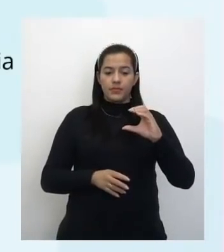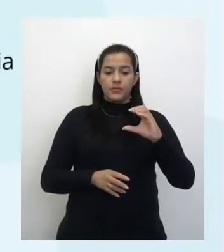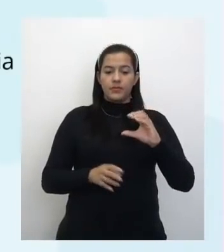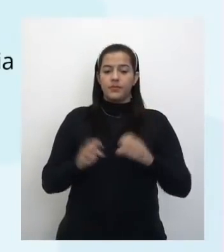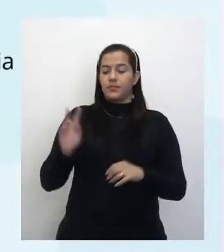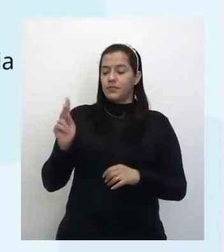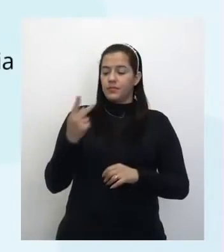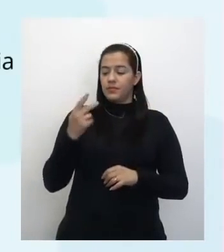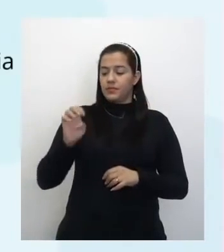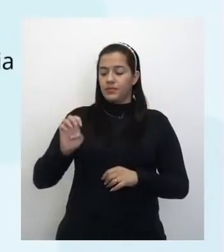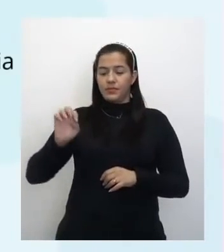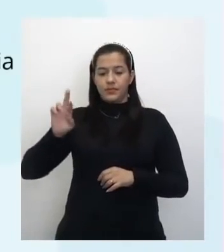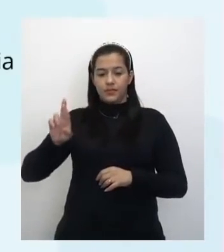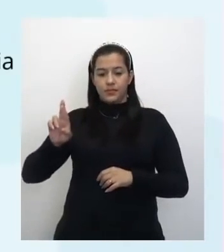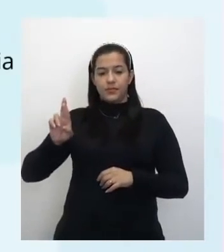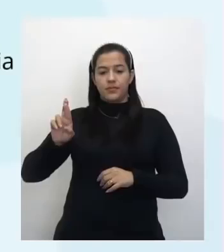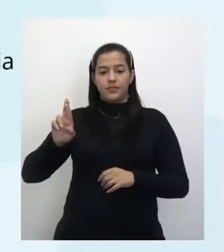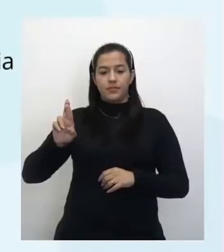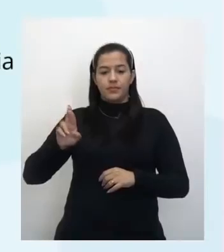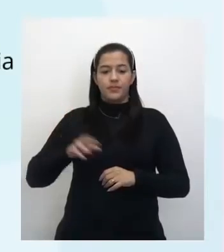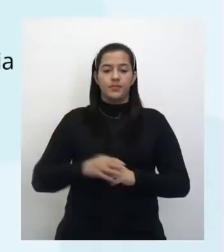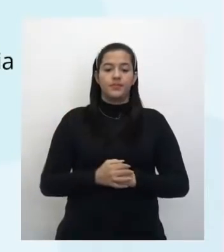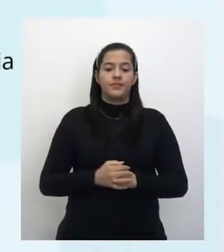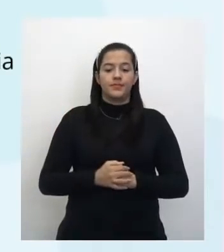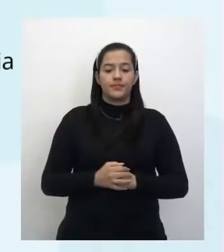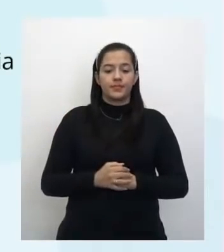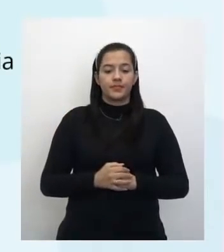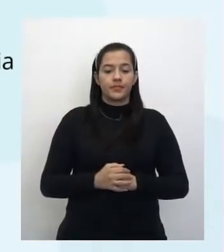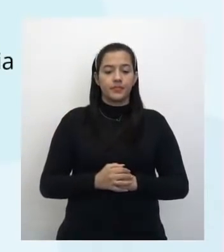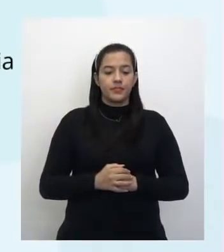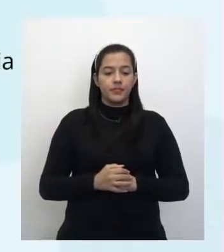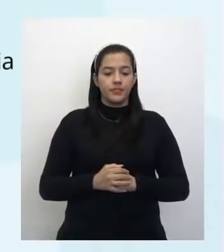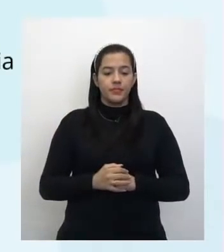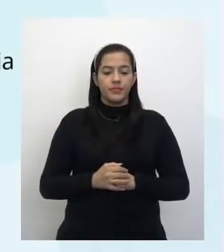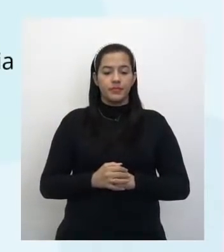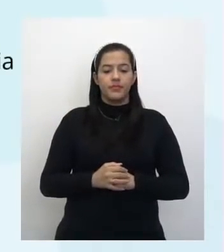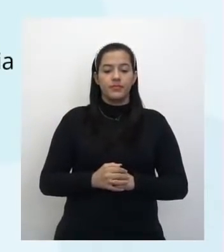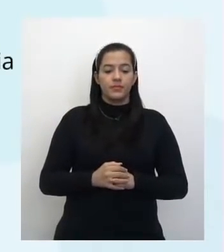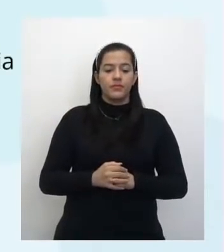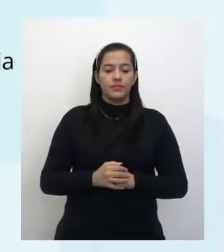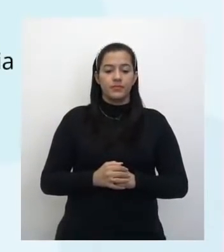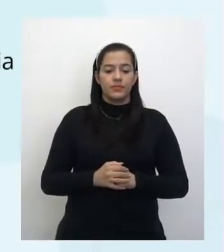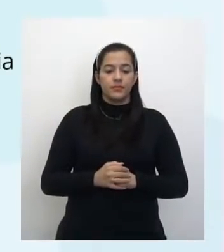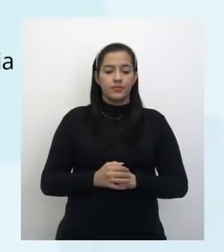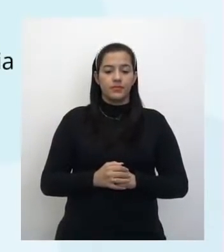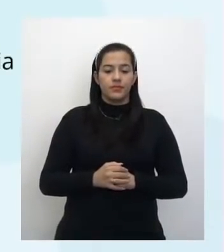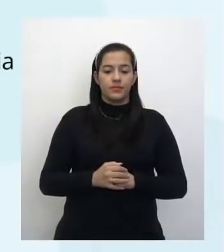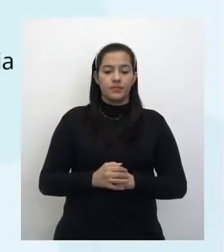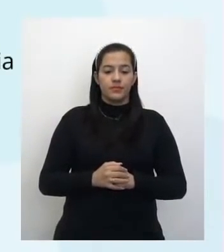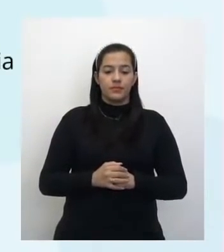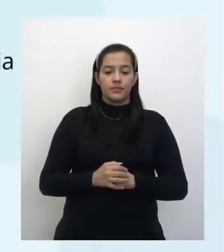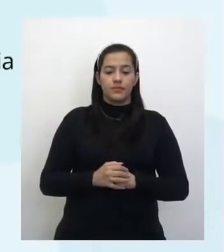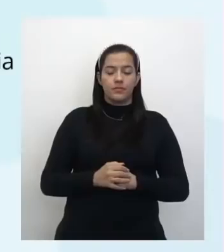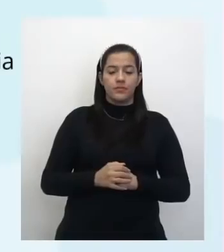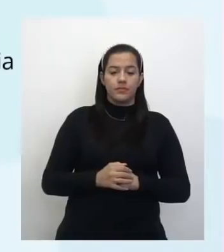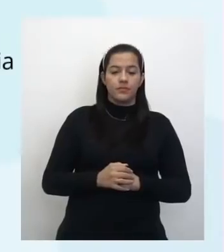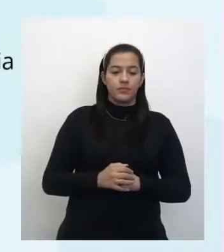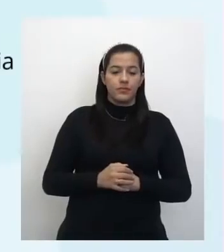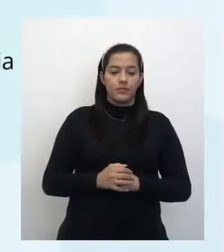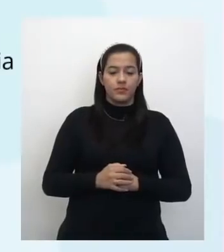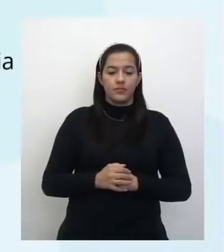ela ferney me ex Maria Portugal Colors Within that